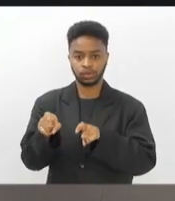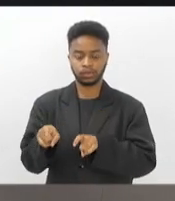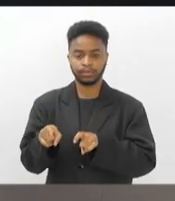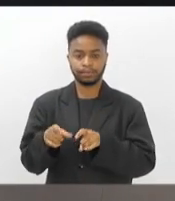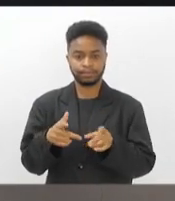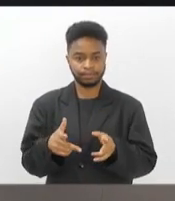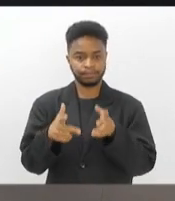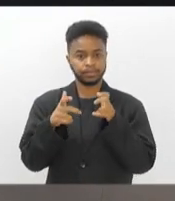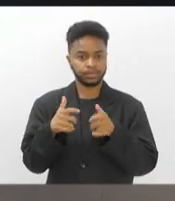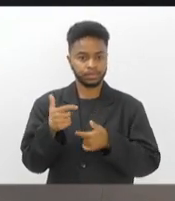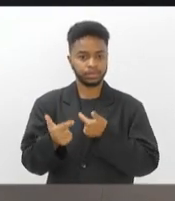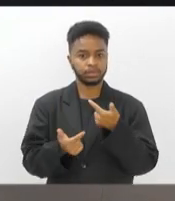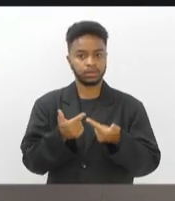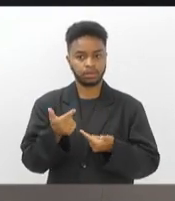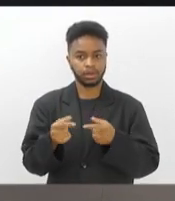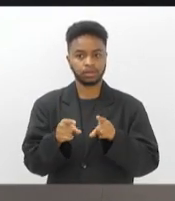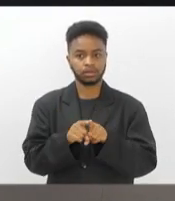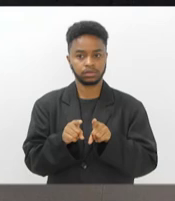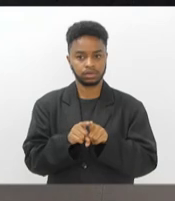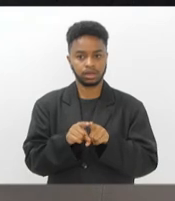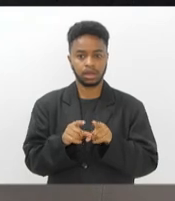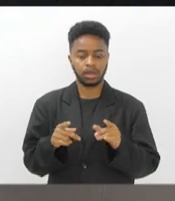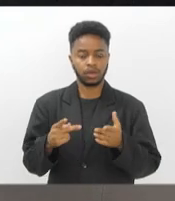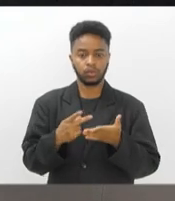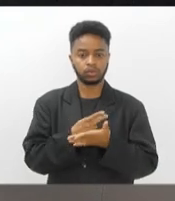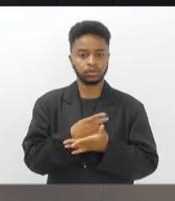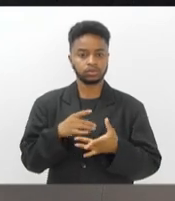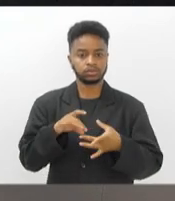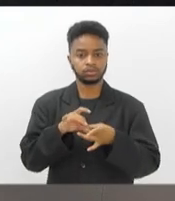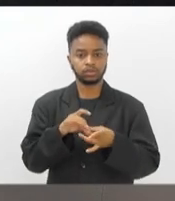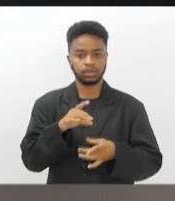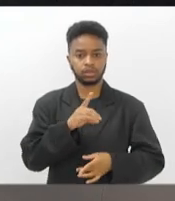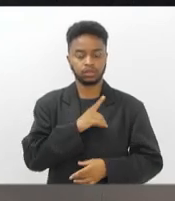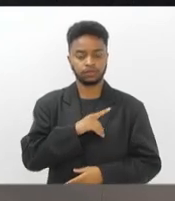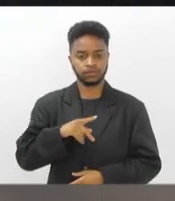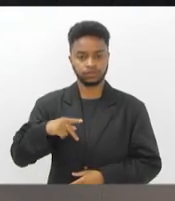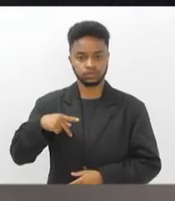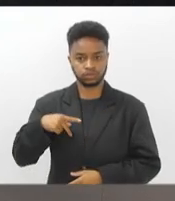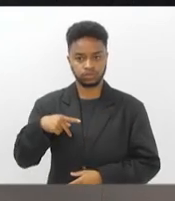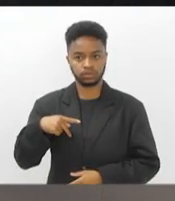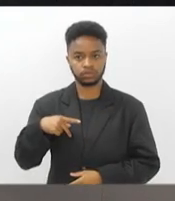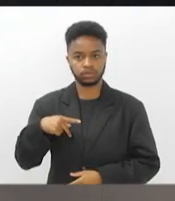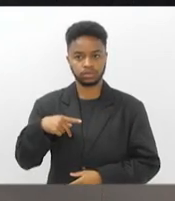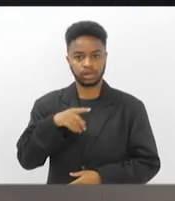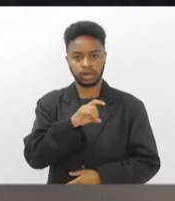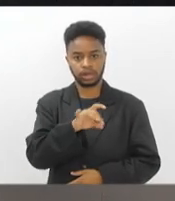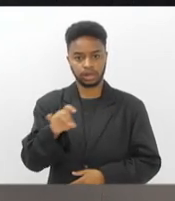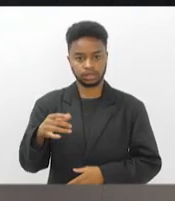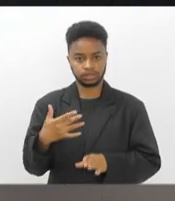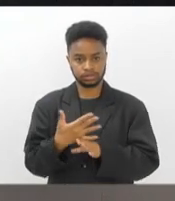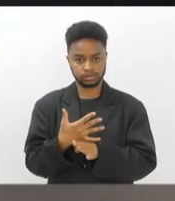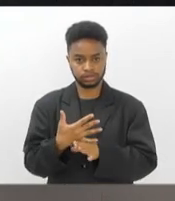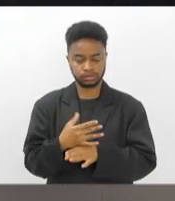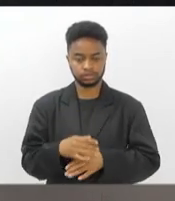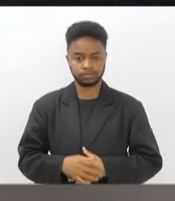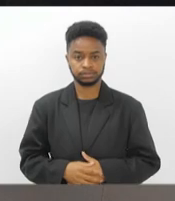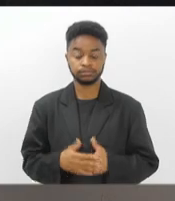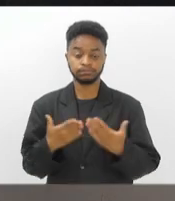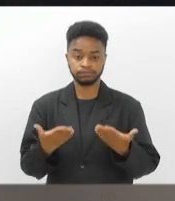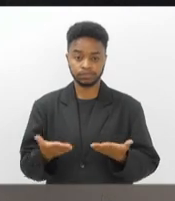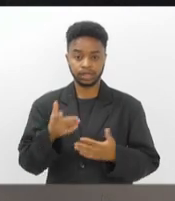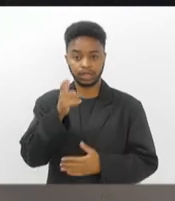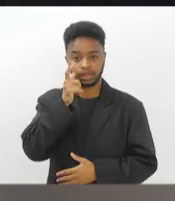trabalho que tem né as defensorias né desses municípios seria